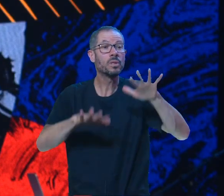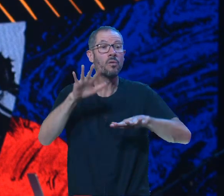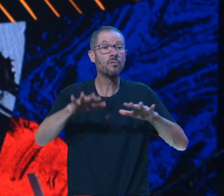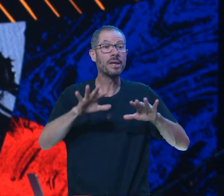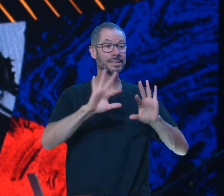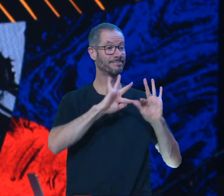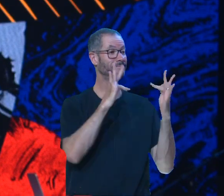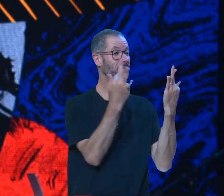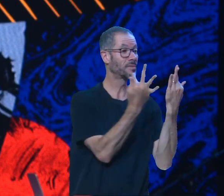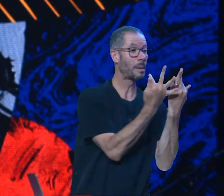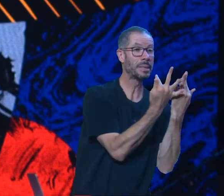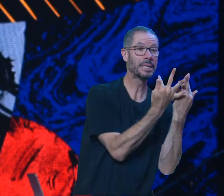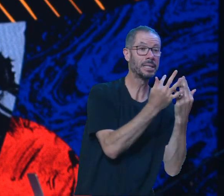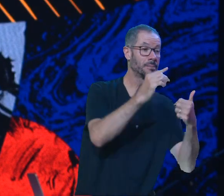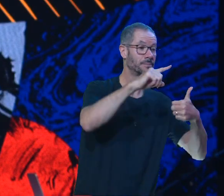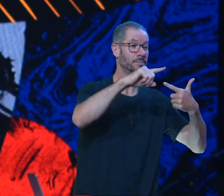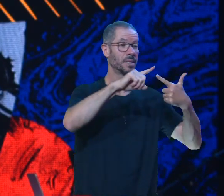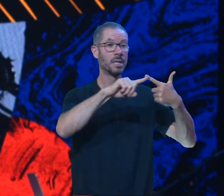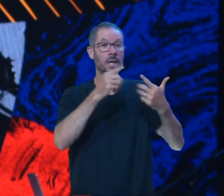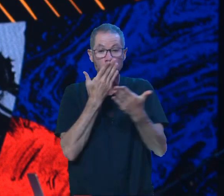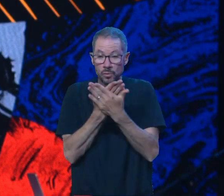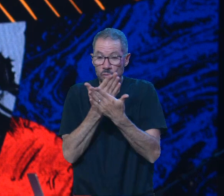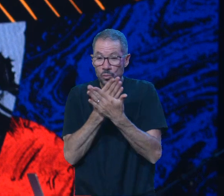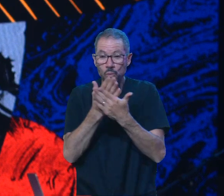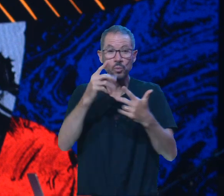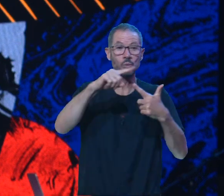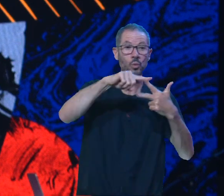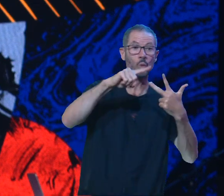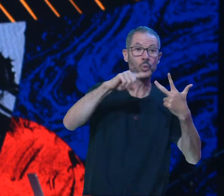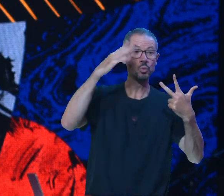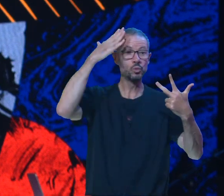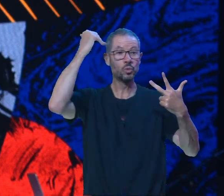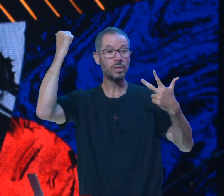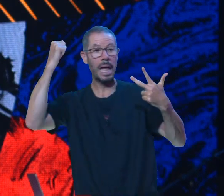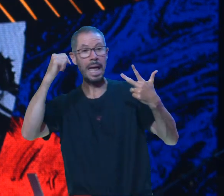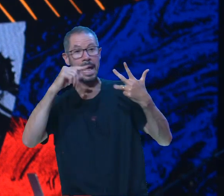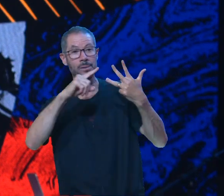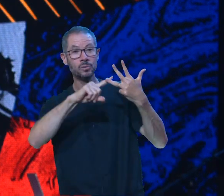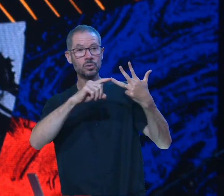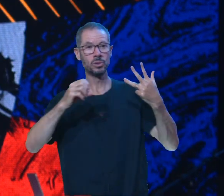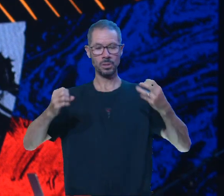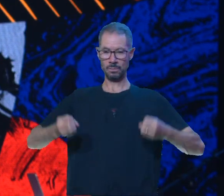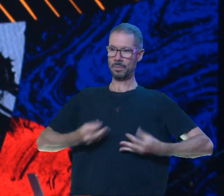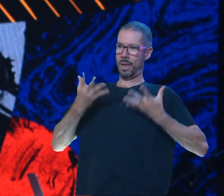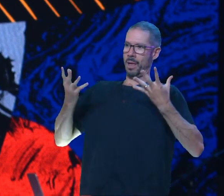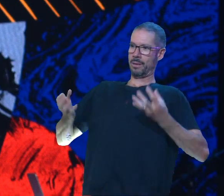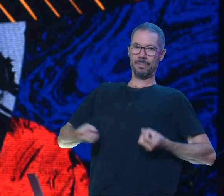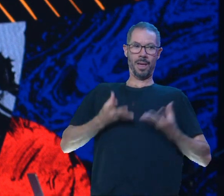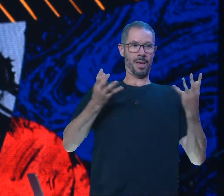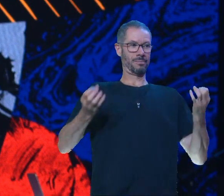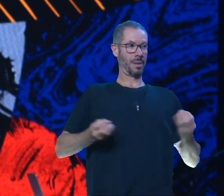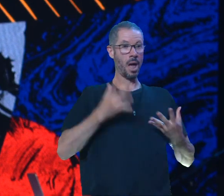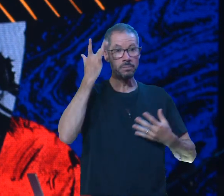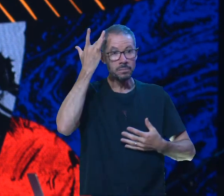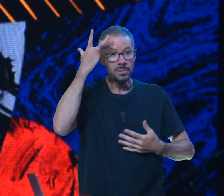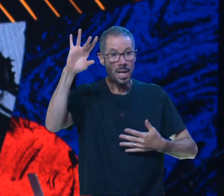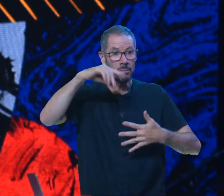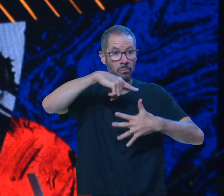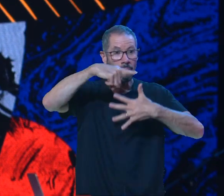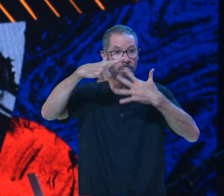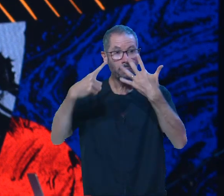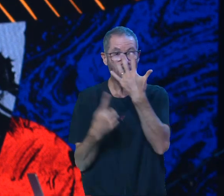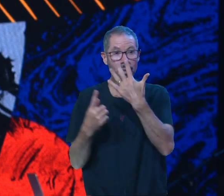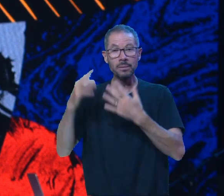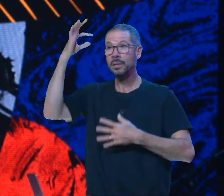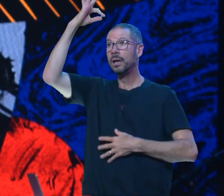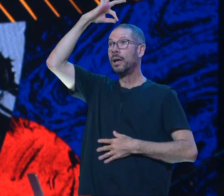família, quem sabe são os estudos, sucesso, influência, não sei. O que o